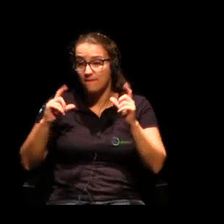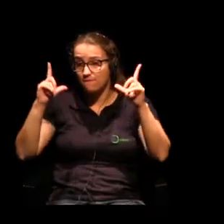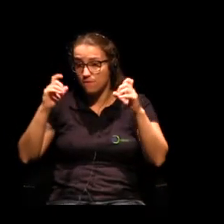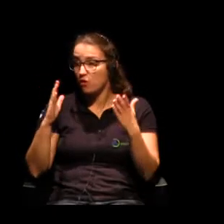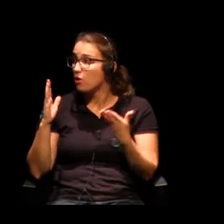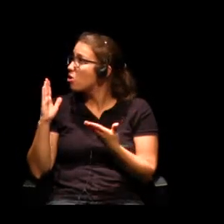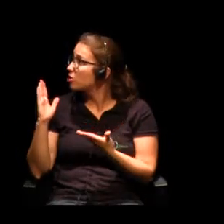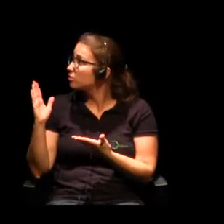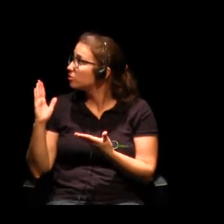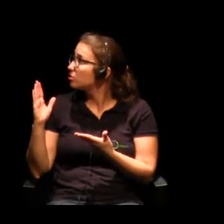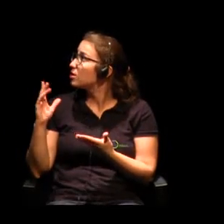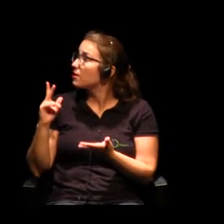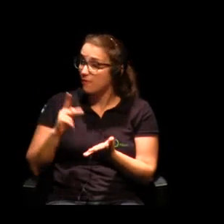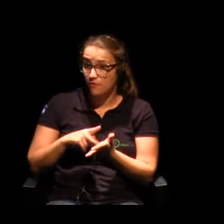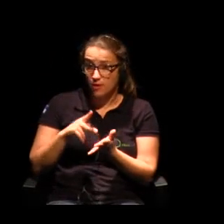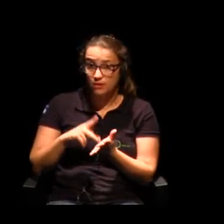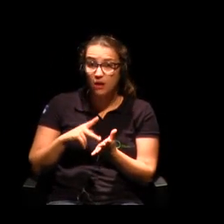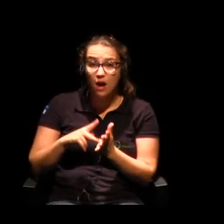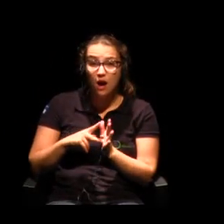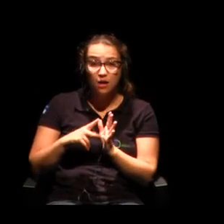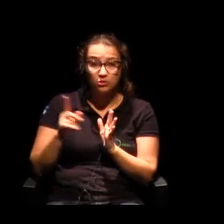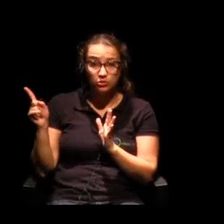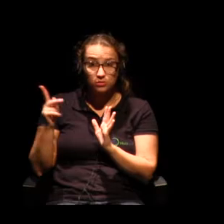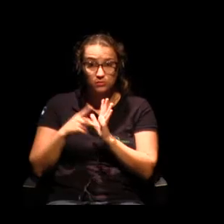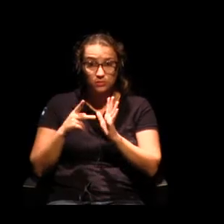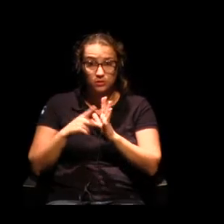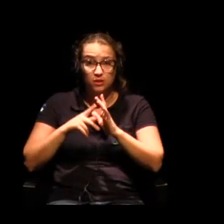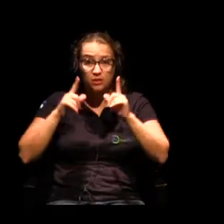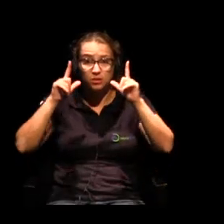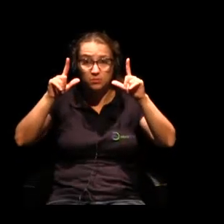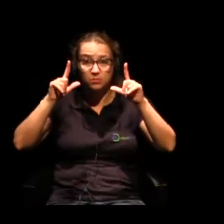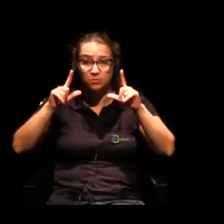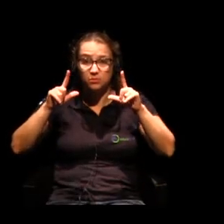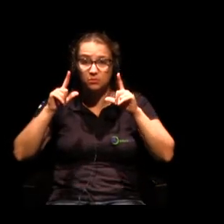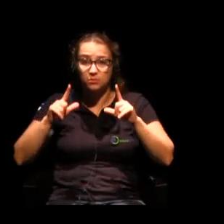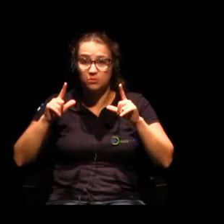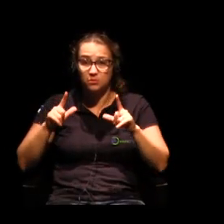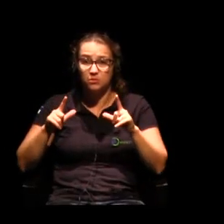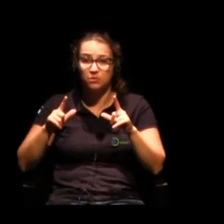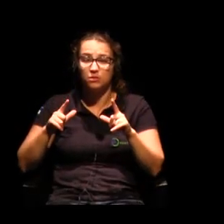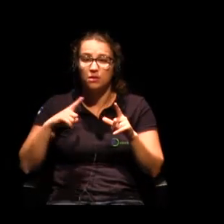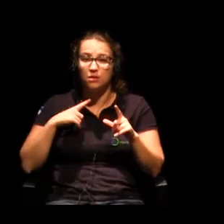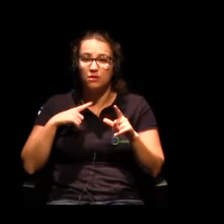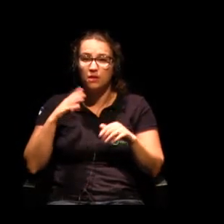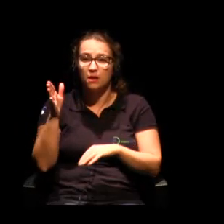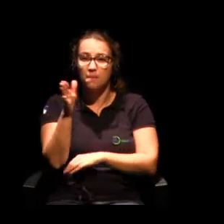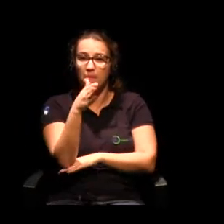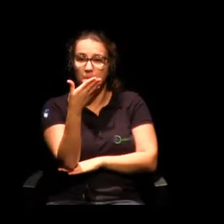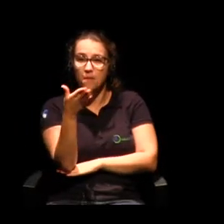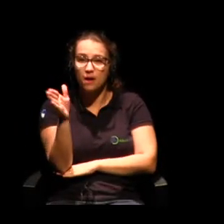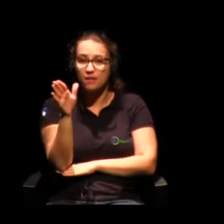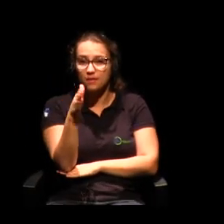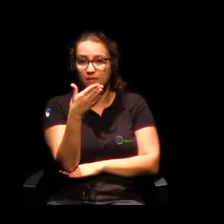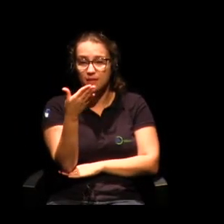está uma imagem, isso existe de verdade, e